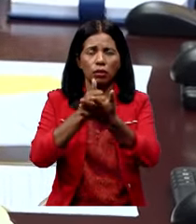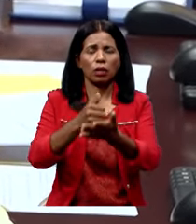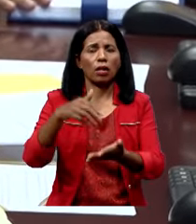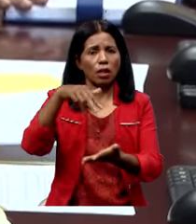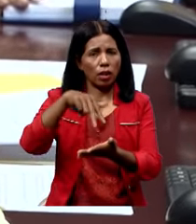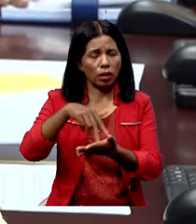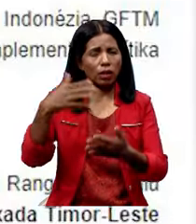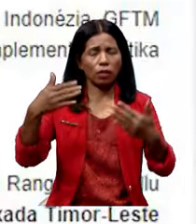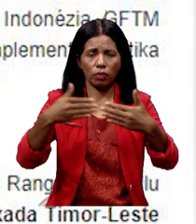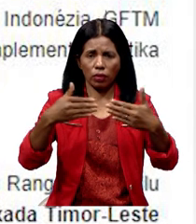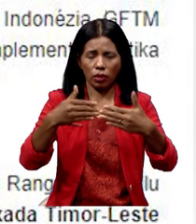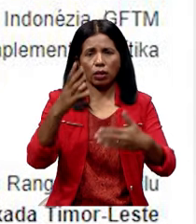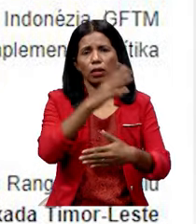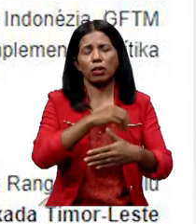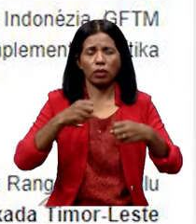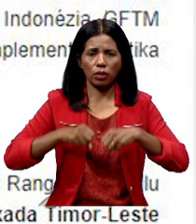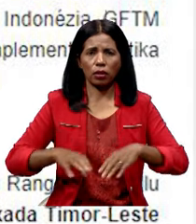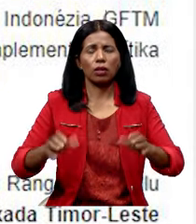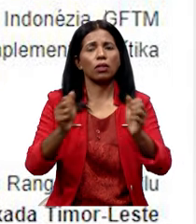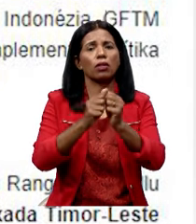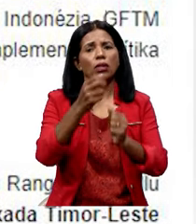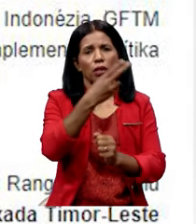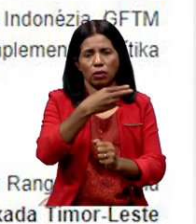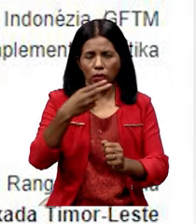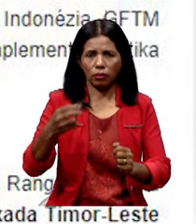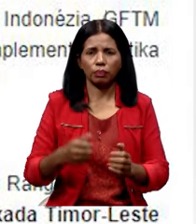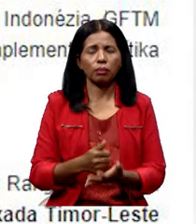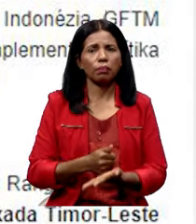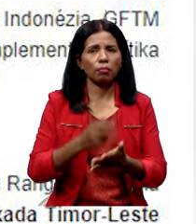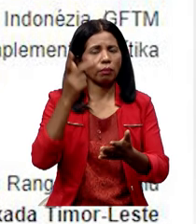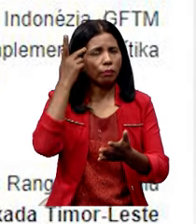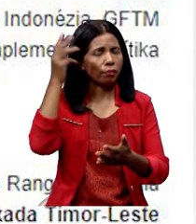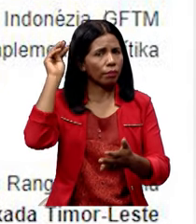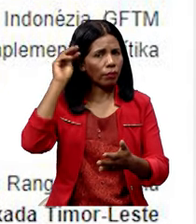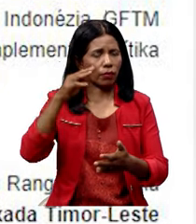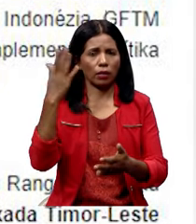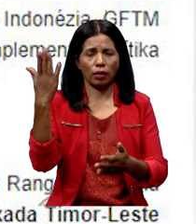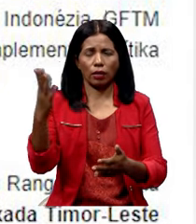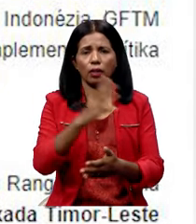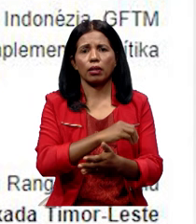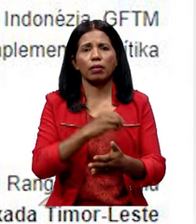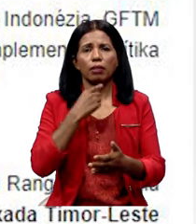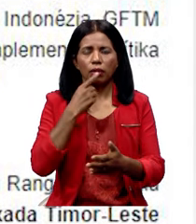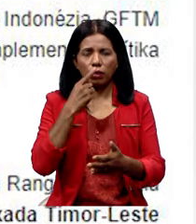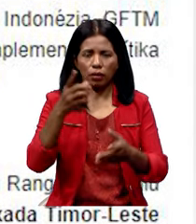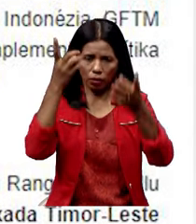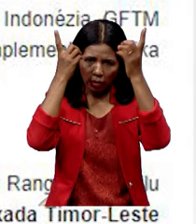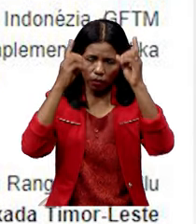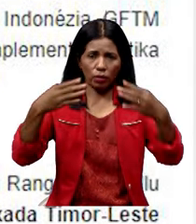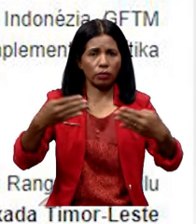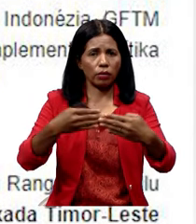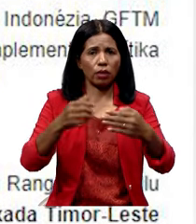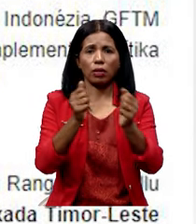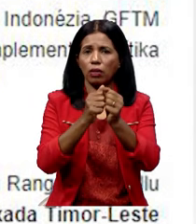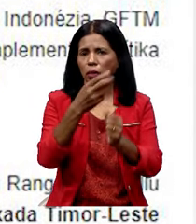fronteira terrestre no marítima ho República Indonésia. Além de apoio ao primeiro-ministro na e a negociação da delimitação definitiva fronteira com a